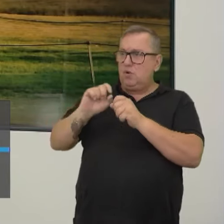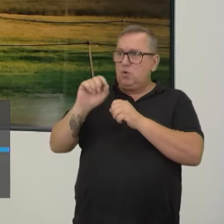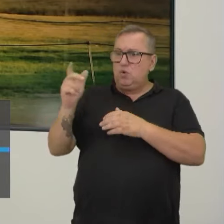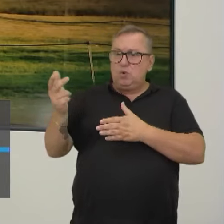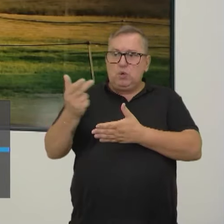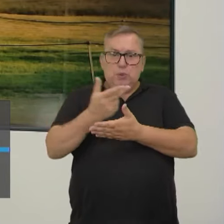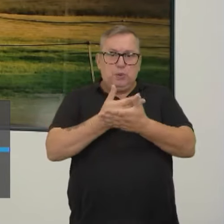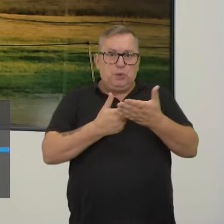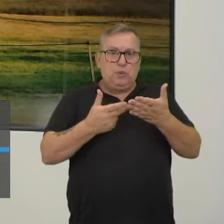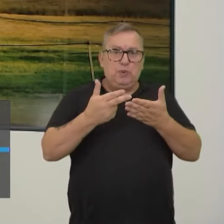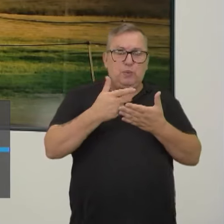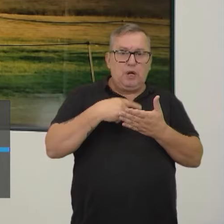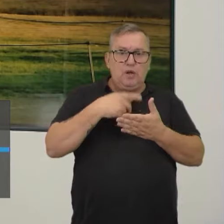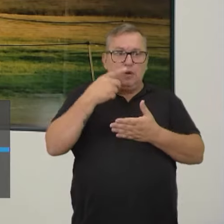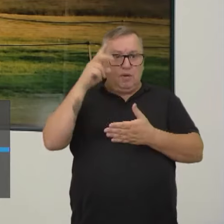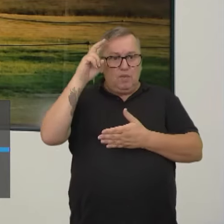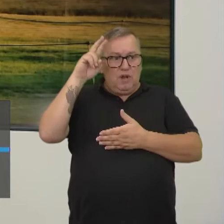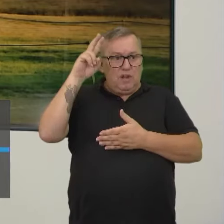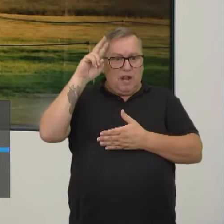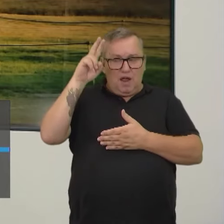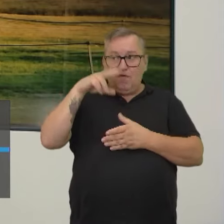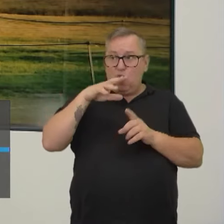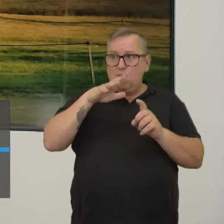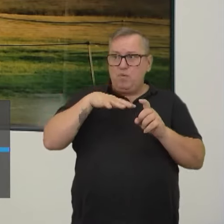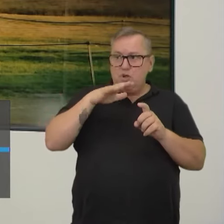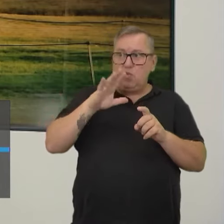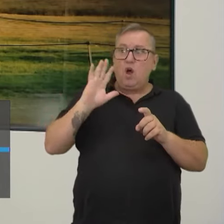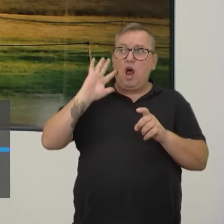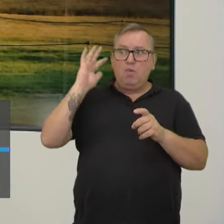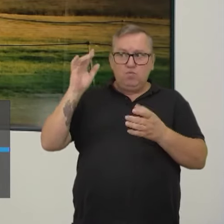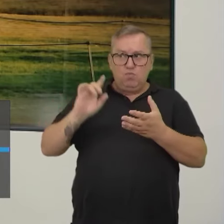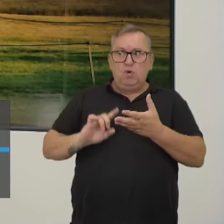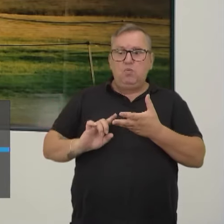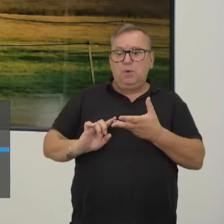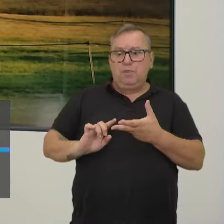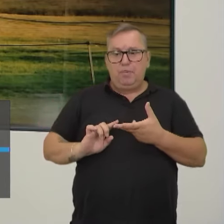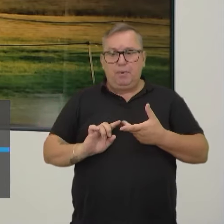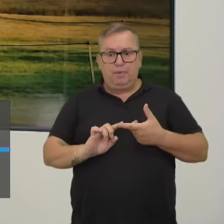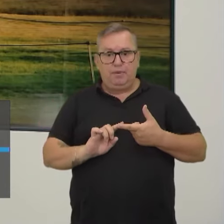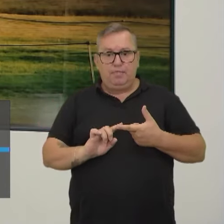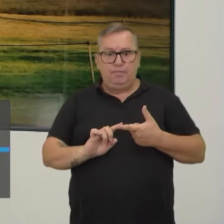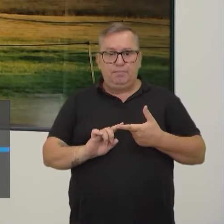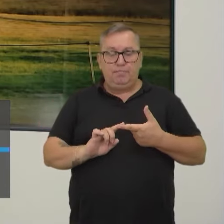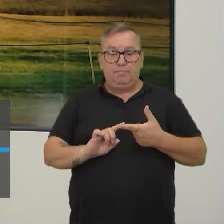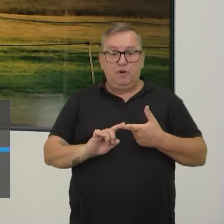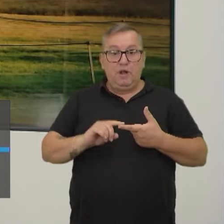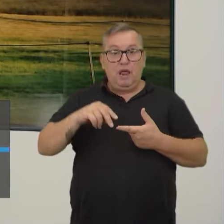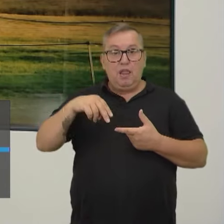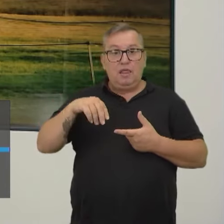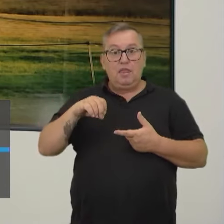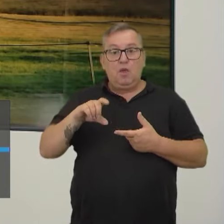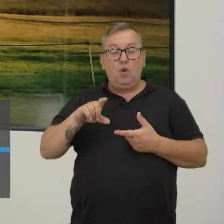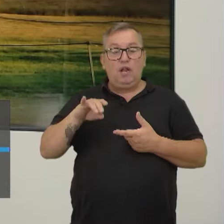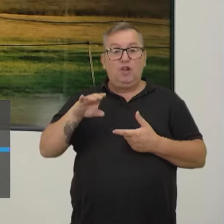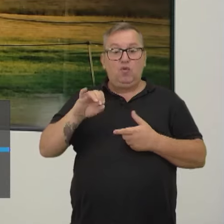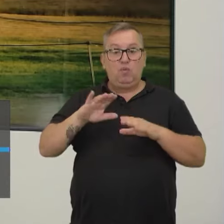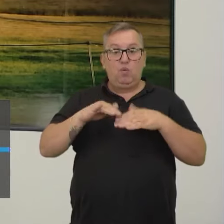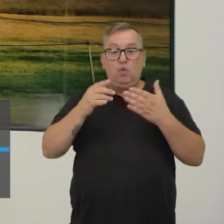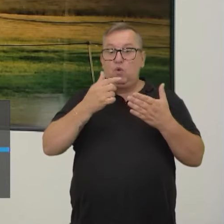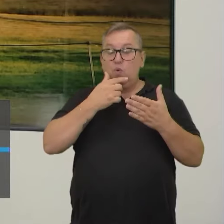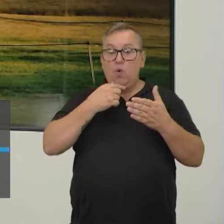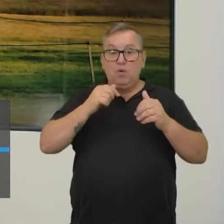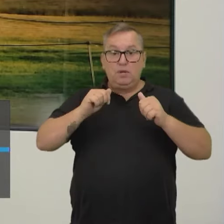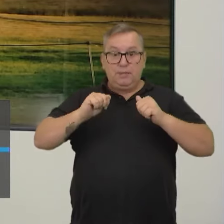com algumas histórias fictícias, mitos fantásticos. Nós vimos que lá no Neolítico, quando o homem ele se sedentariza, ele